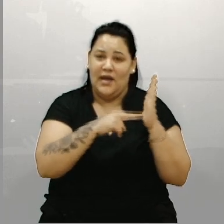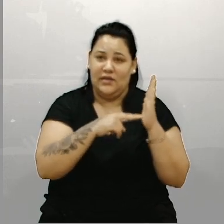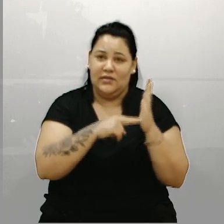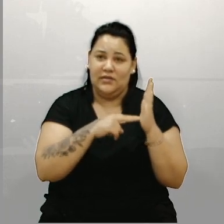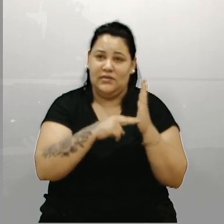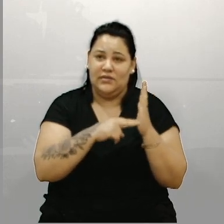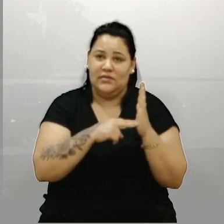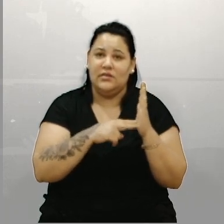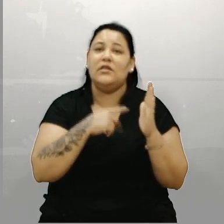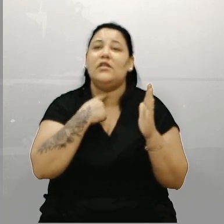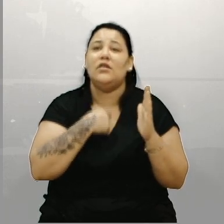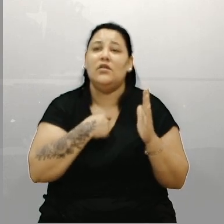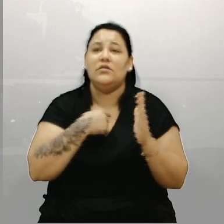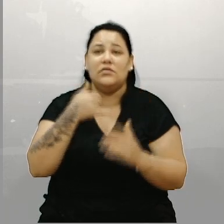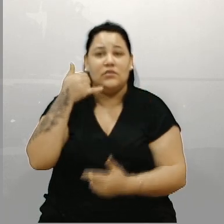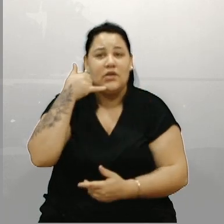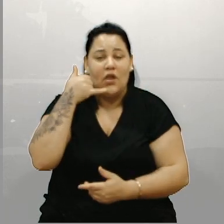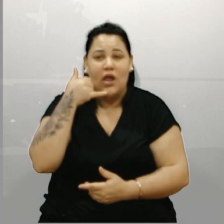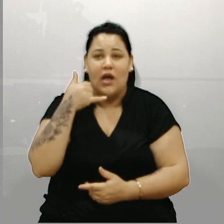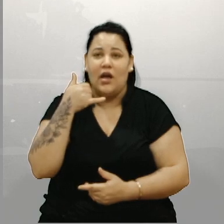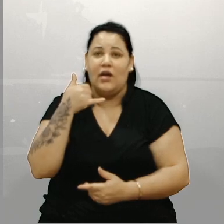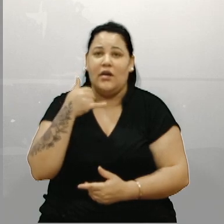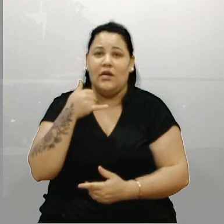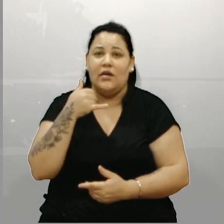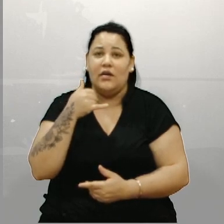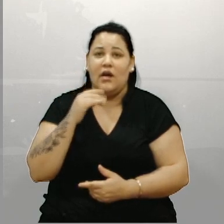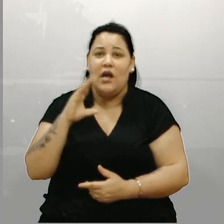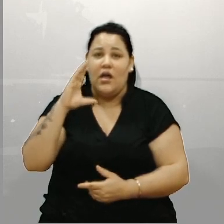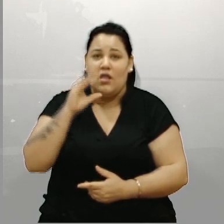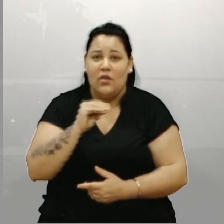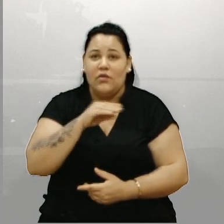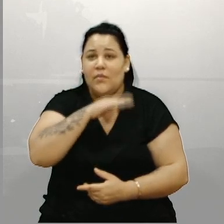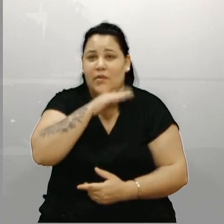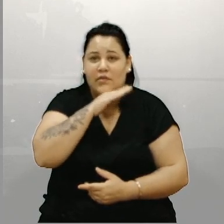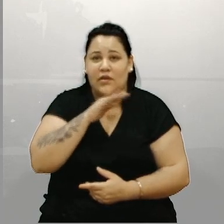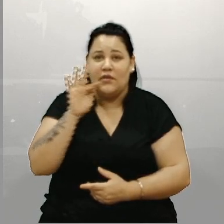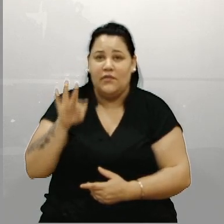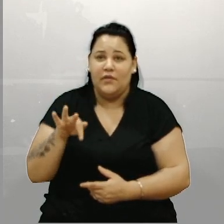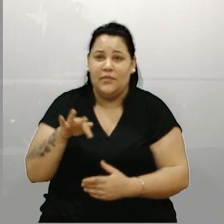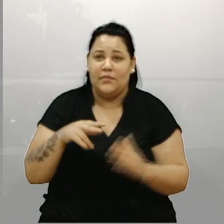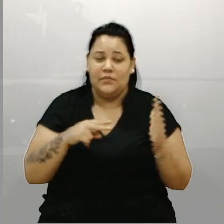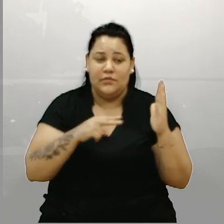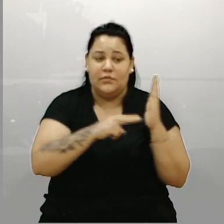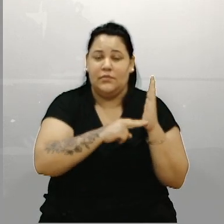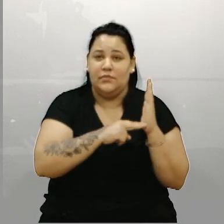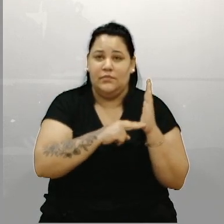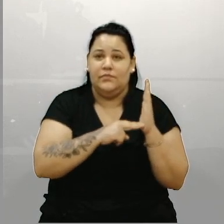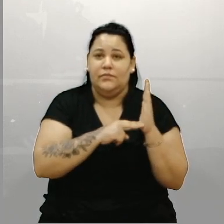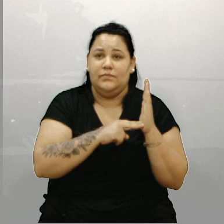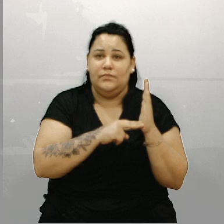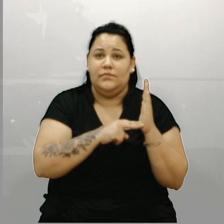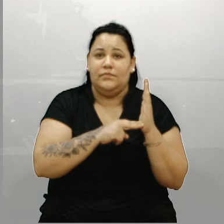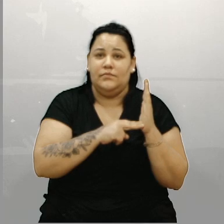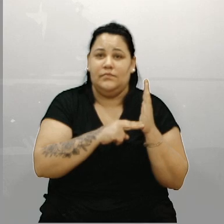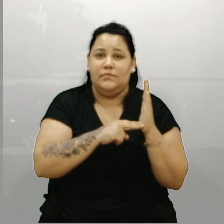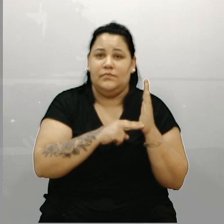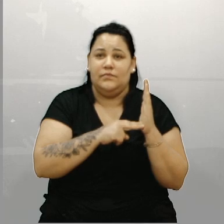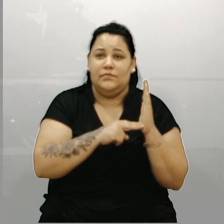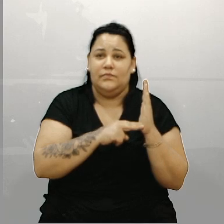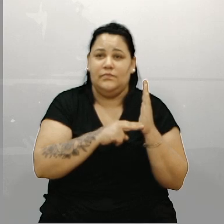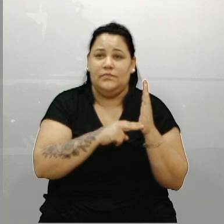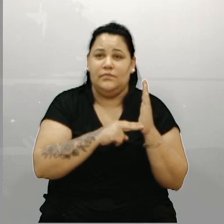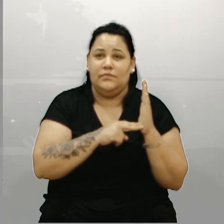do celular, se de noite meio descarregou o telefone para colocar a tomada. Alagado